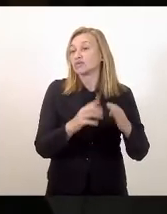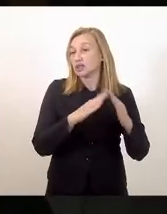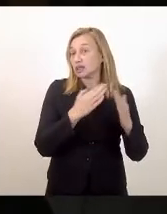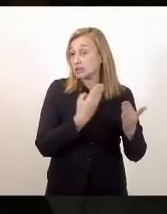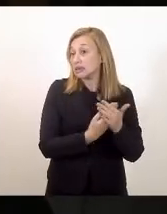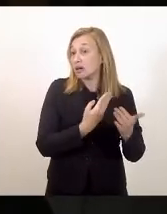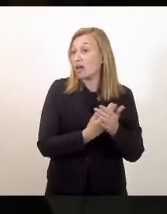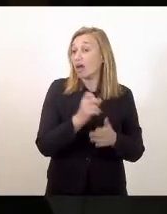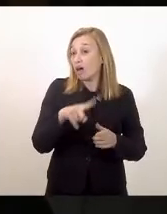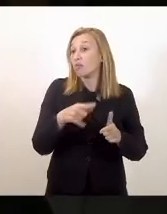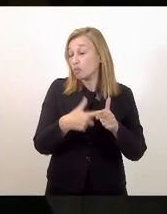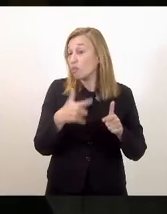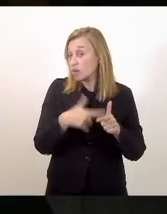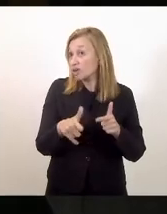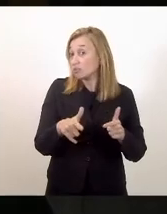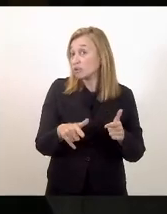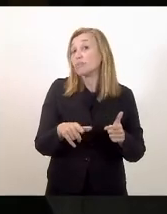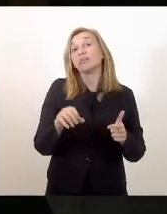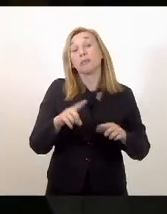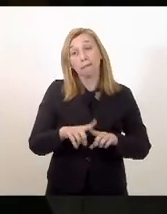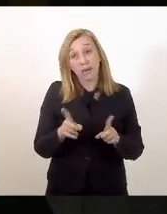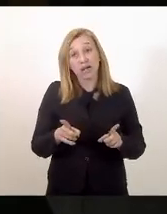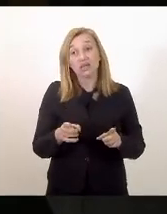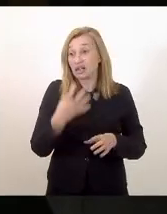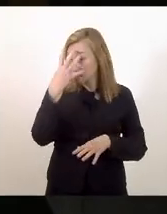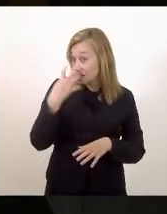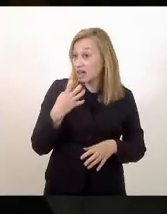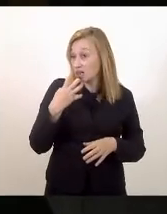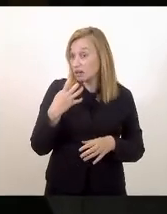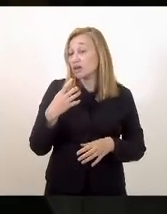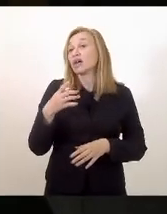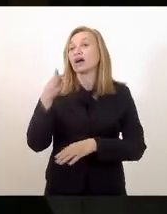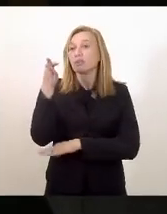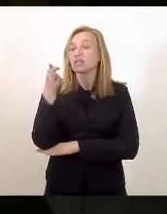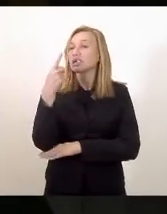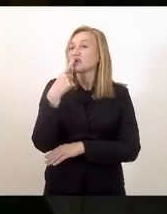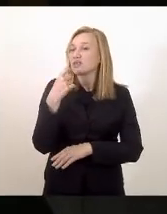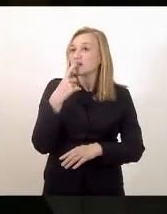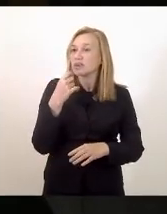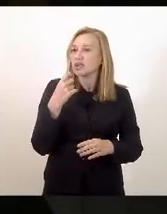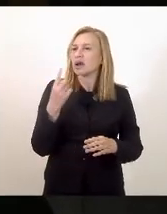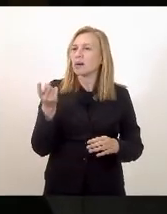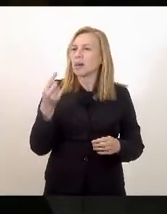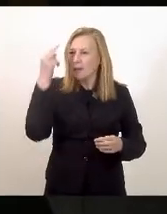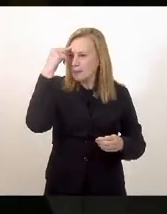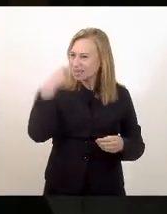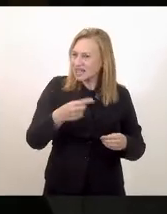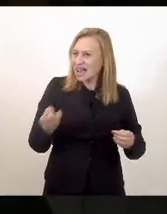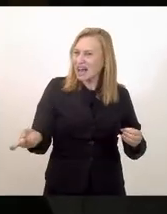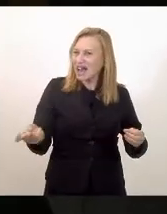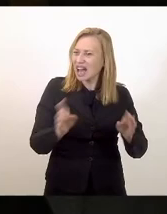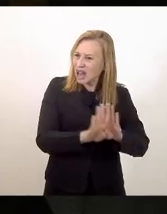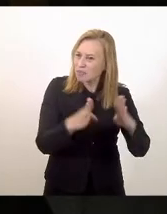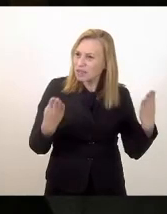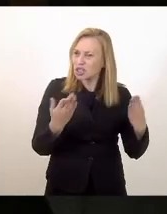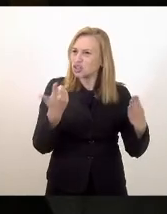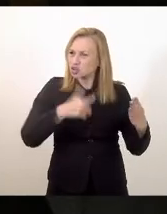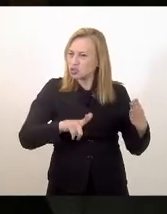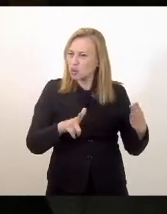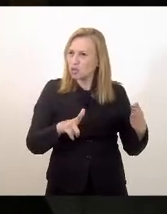Mas é um problema também muito grave ignorar que a bandeira está vermelha, mandar reabrir sem olhar as condições das